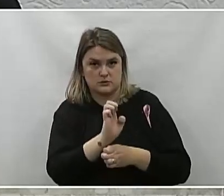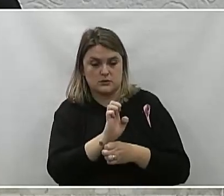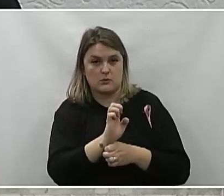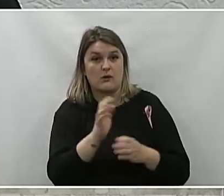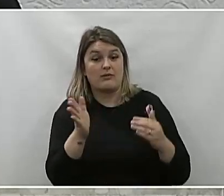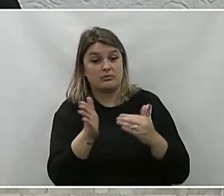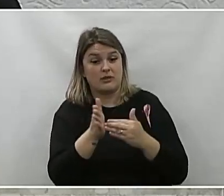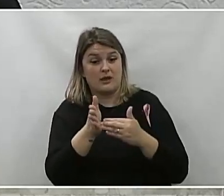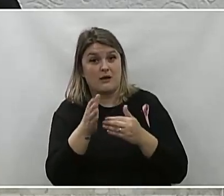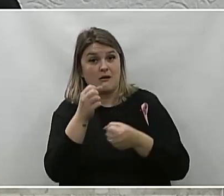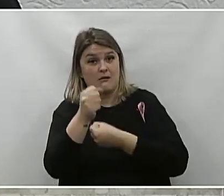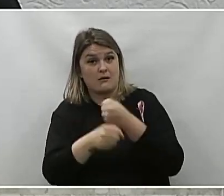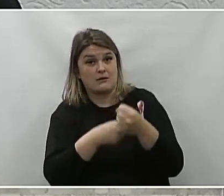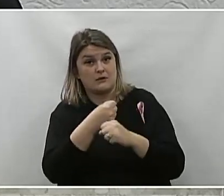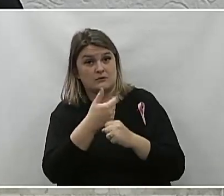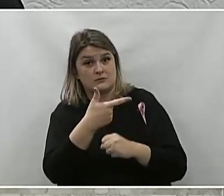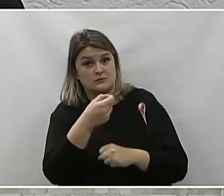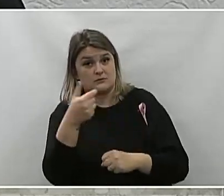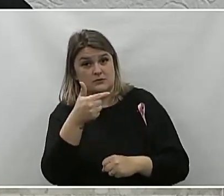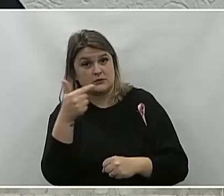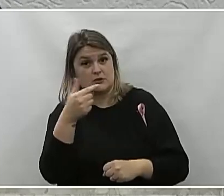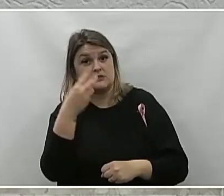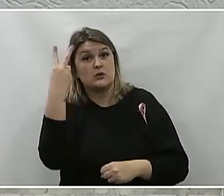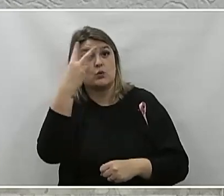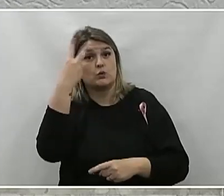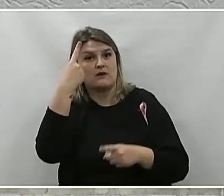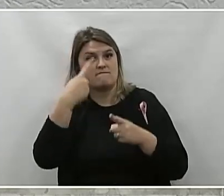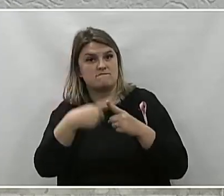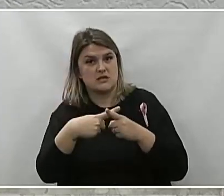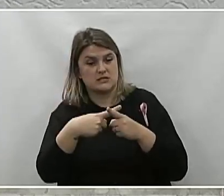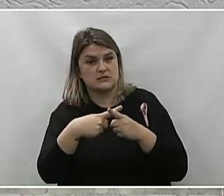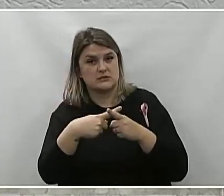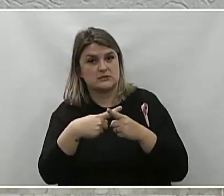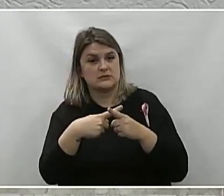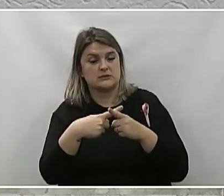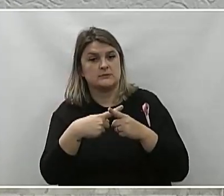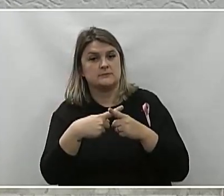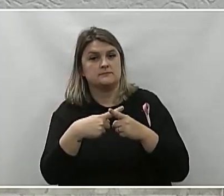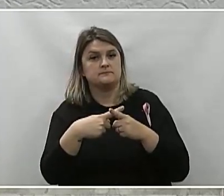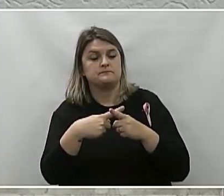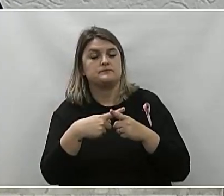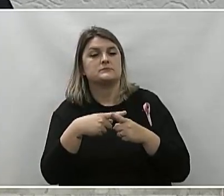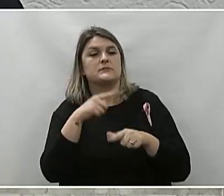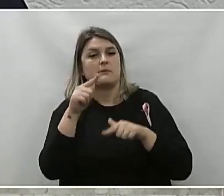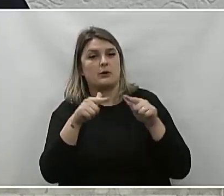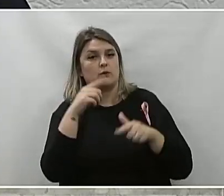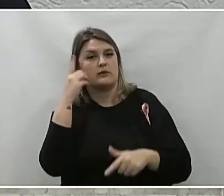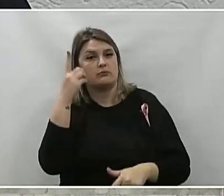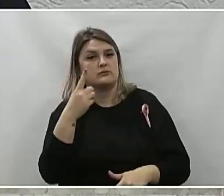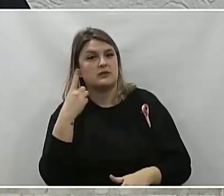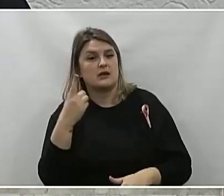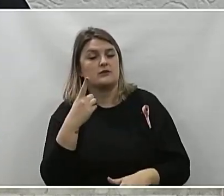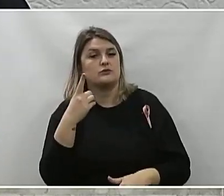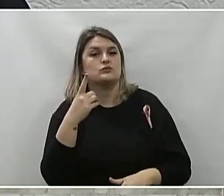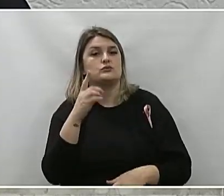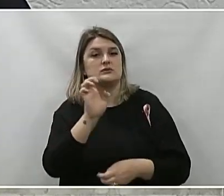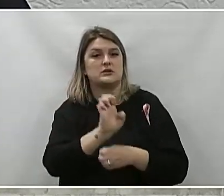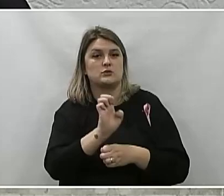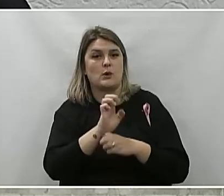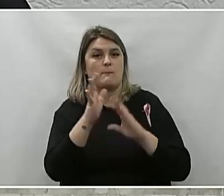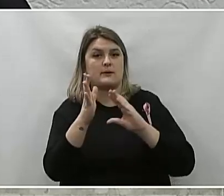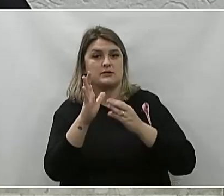até esse ano de 2022 o segundo mandato seguido como deputado estadual do PSD